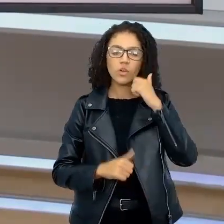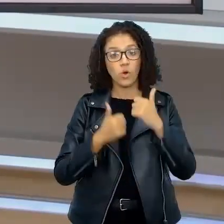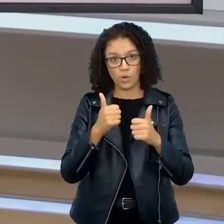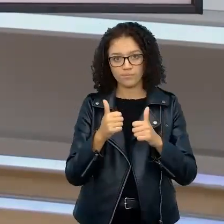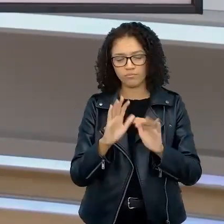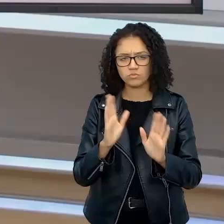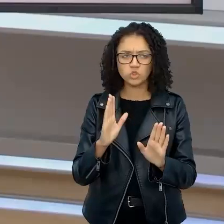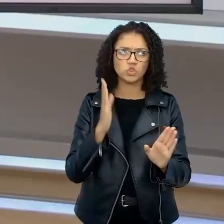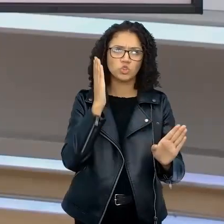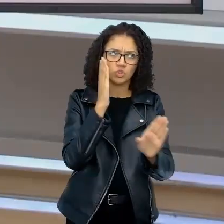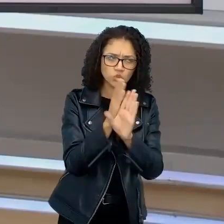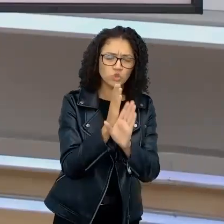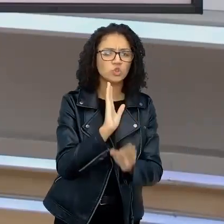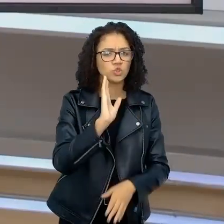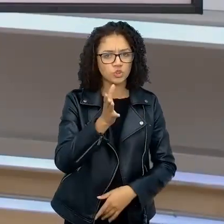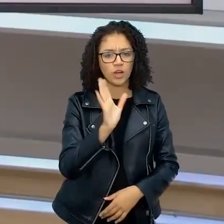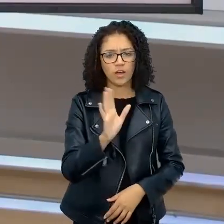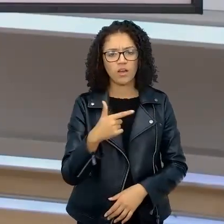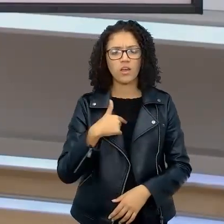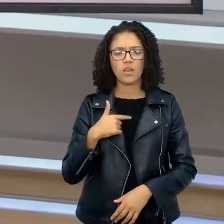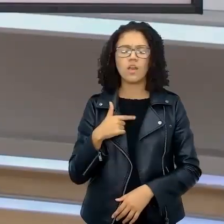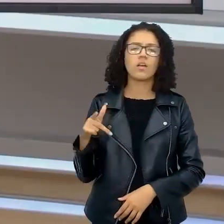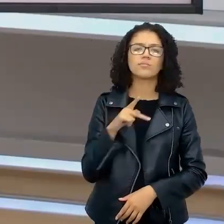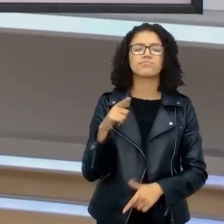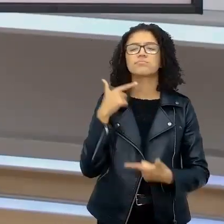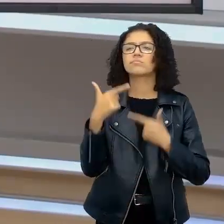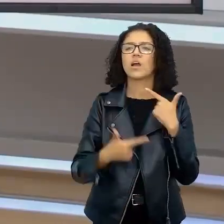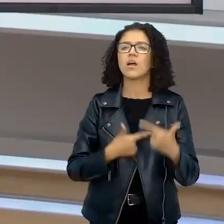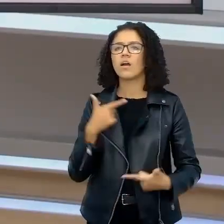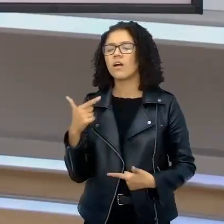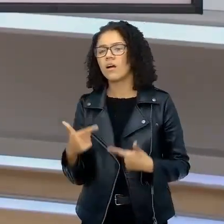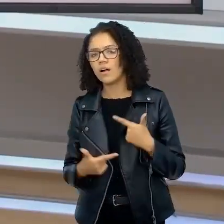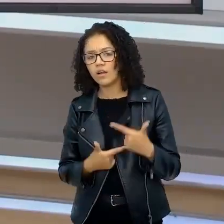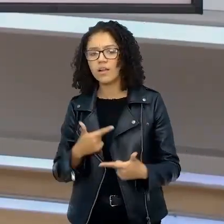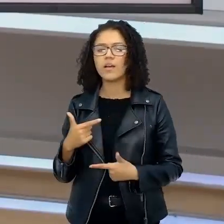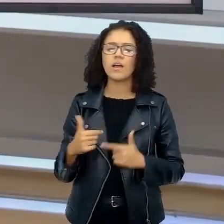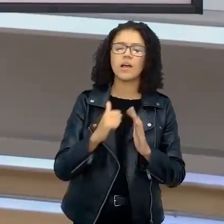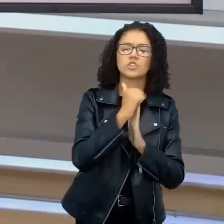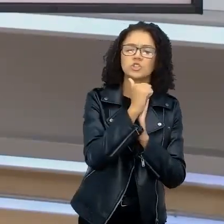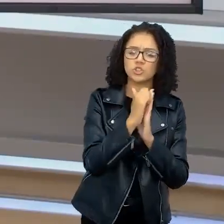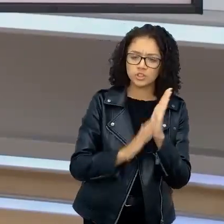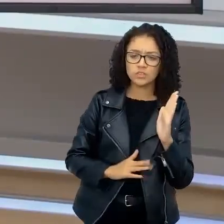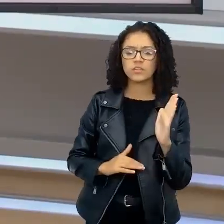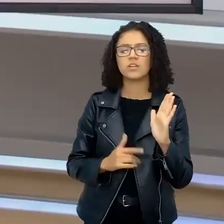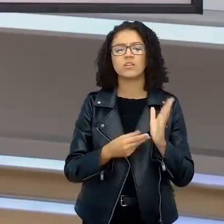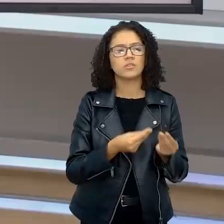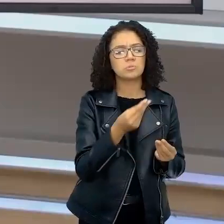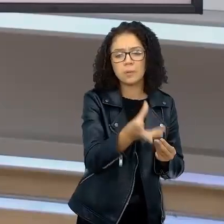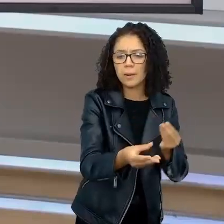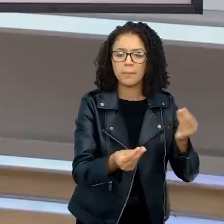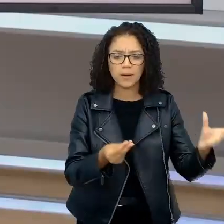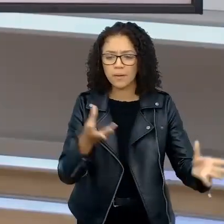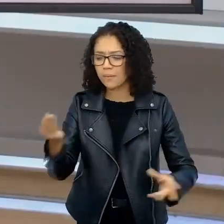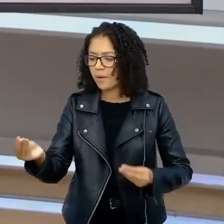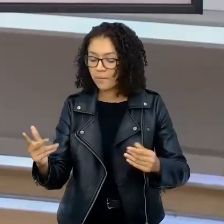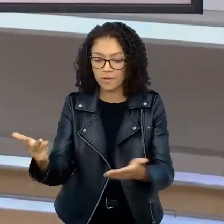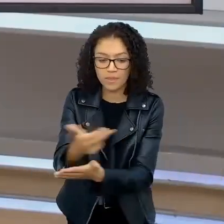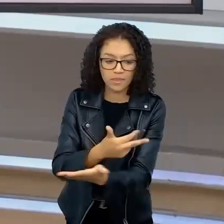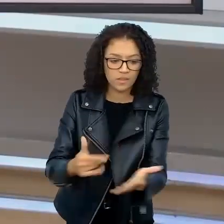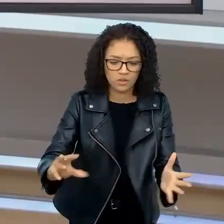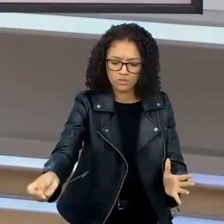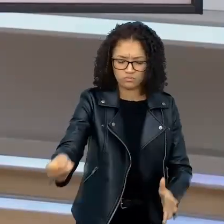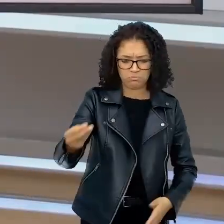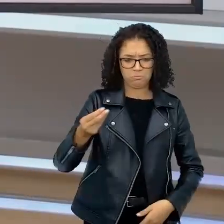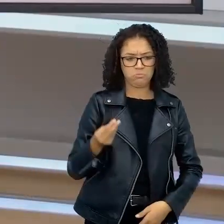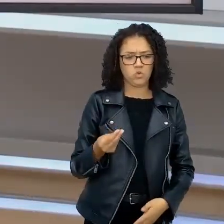essa situação, né? Eu estou lá na escola, trabalhando, faço essa atividade, pego um desenho de uma criança, pego uma